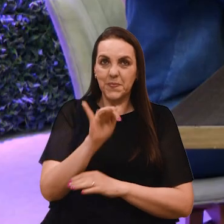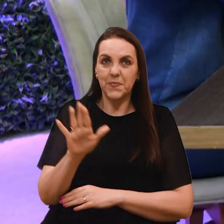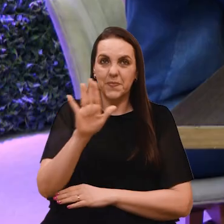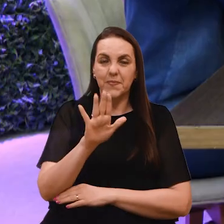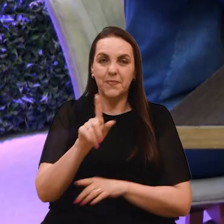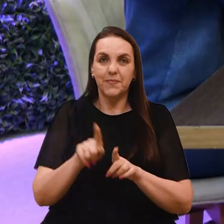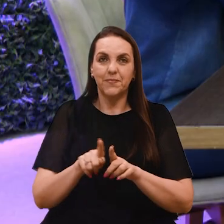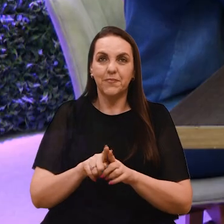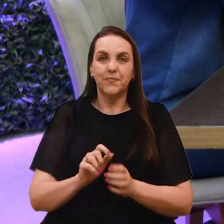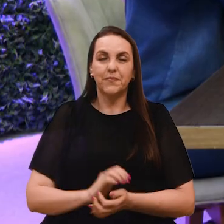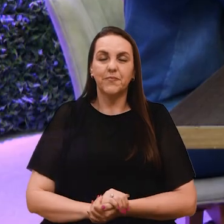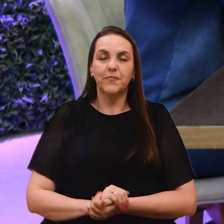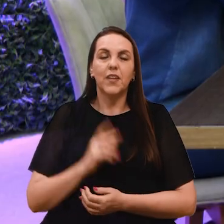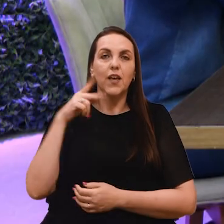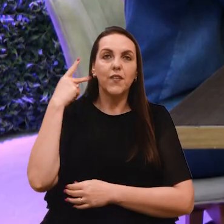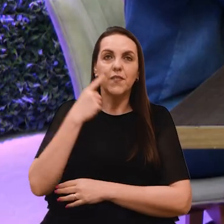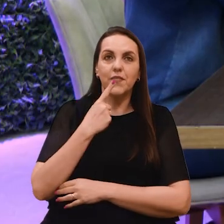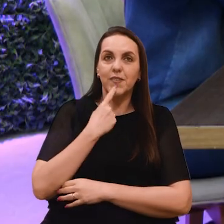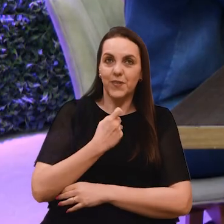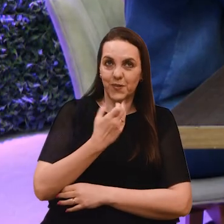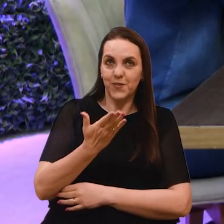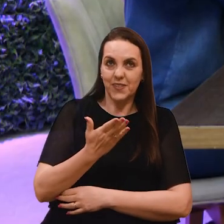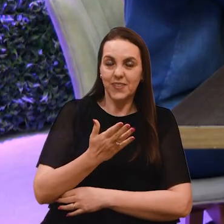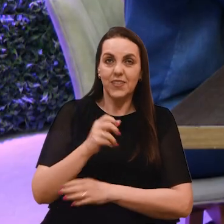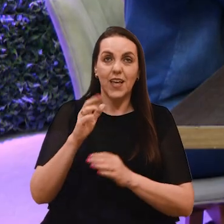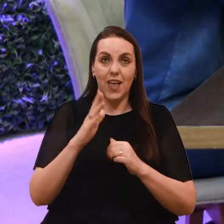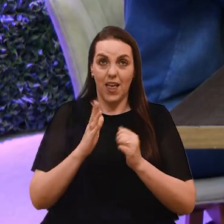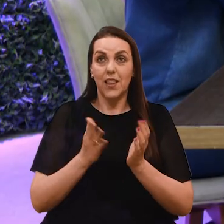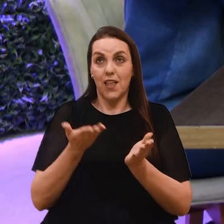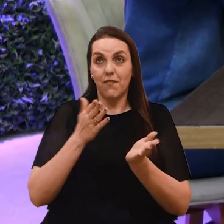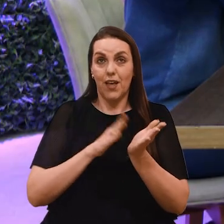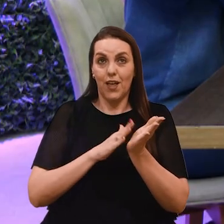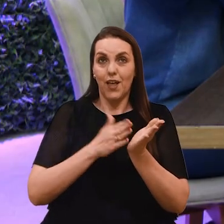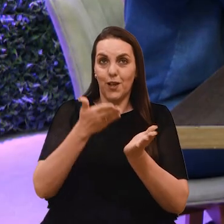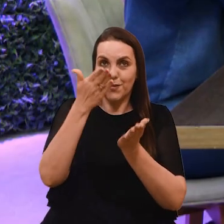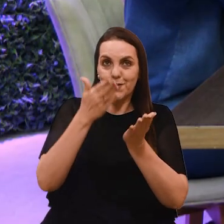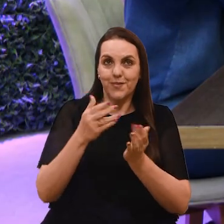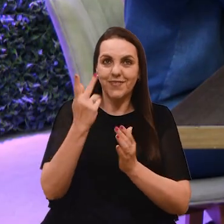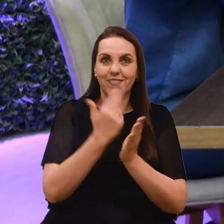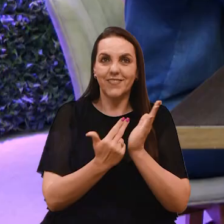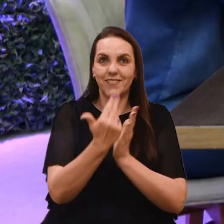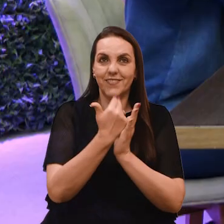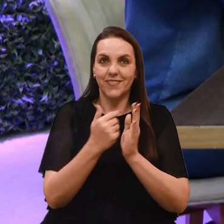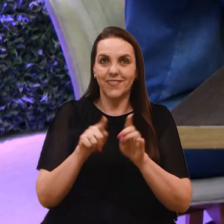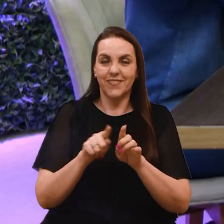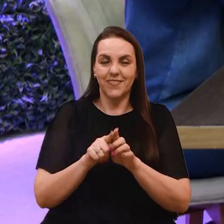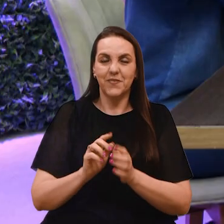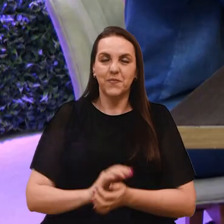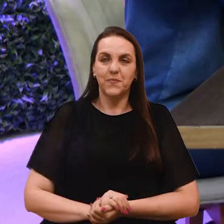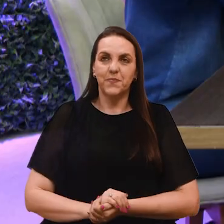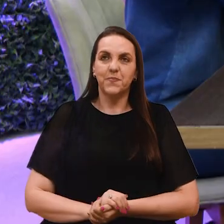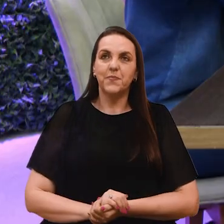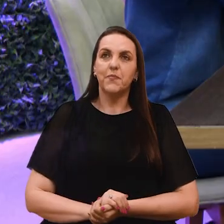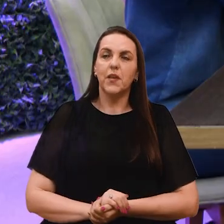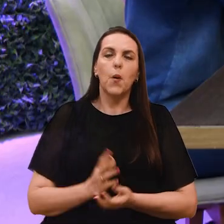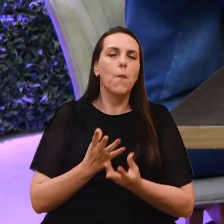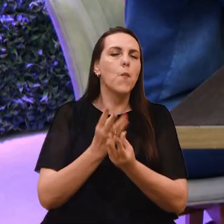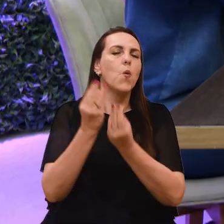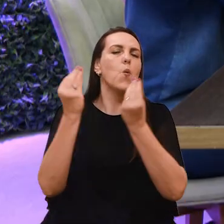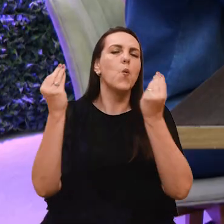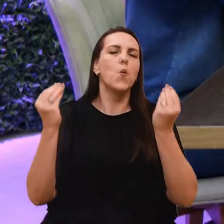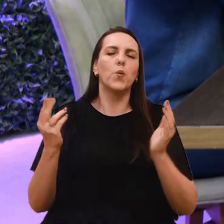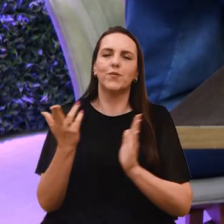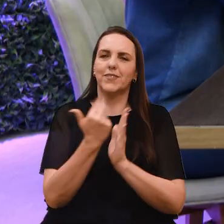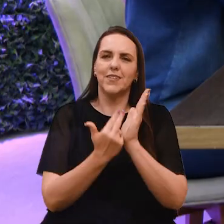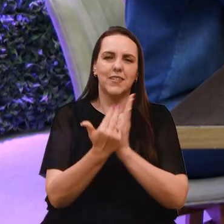imagens. Vereadora Rose, a senhora até estava elogiando o desenho, né? Vamos falar um pouquinho sobre isso também. Sim, nós tivemos muitos desenhos